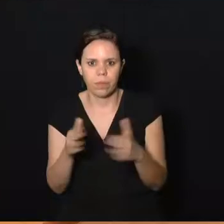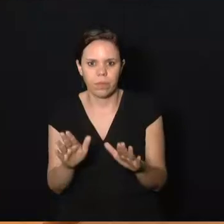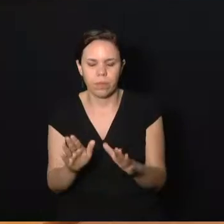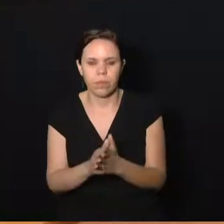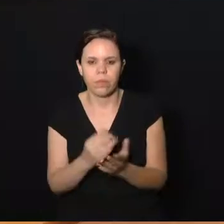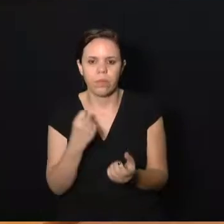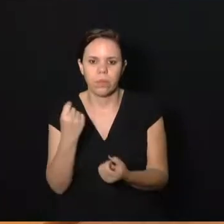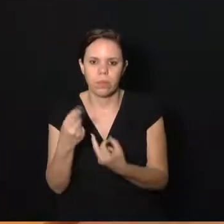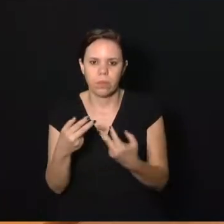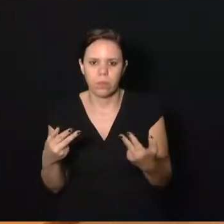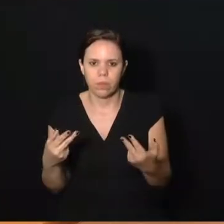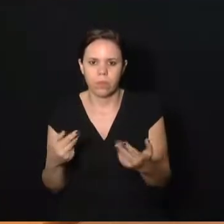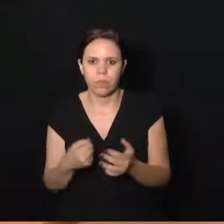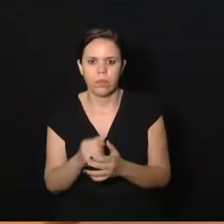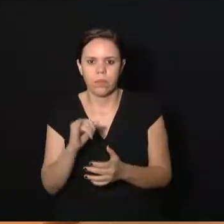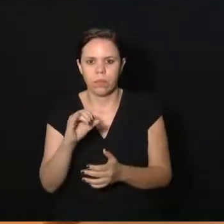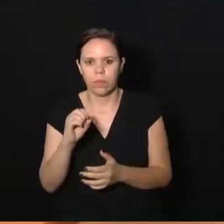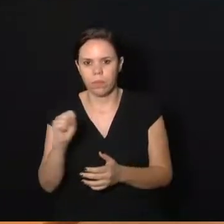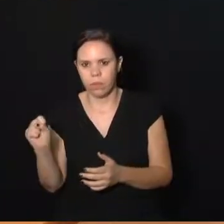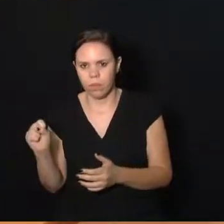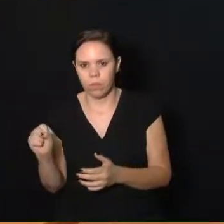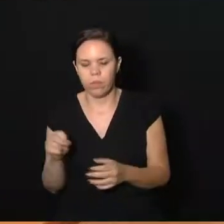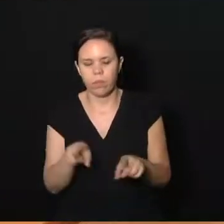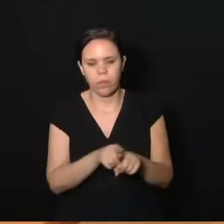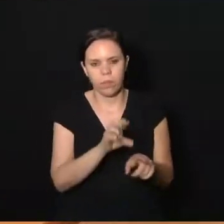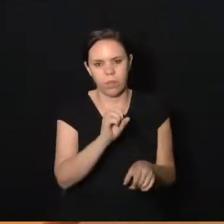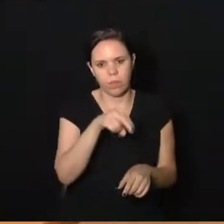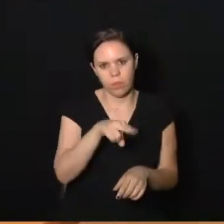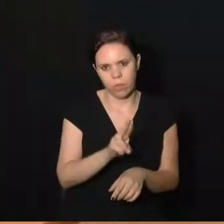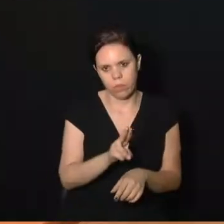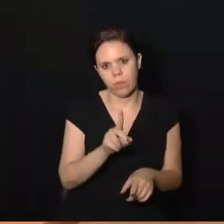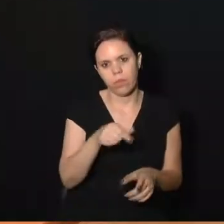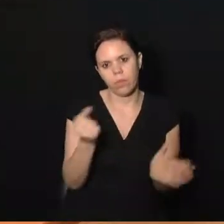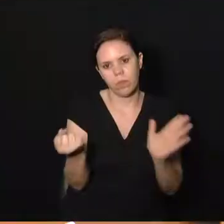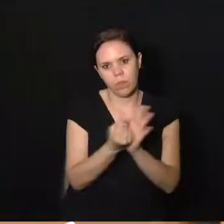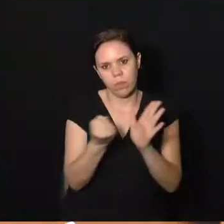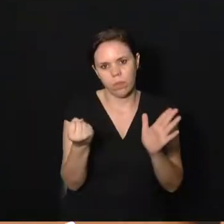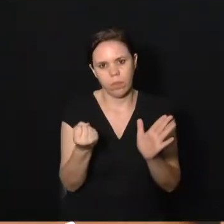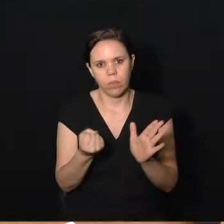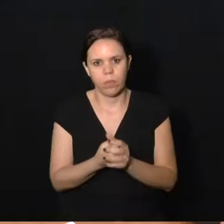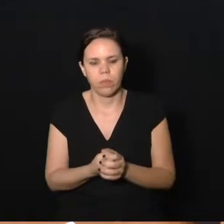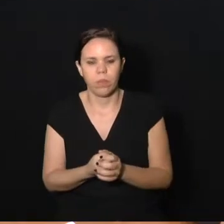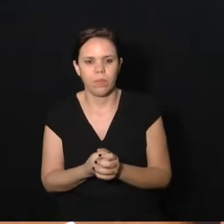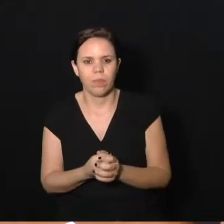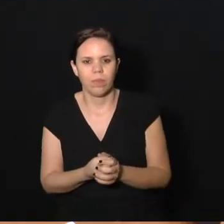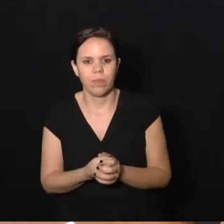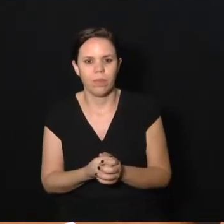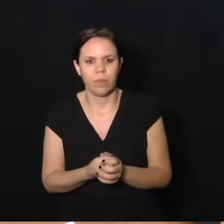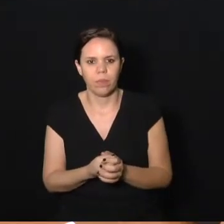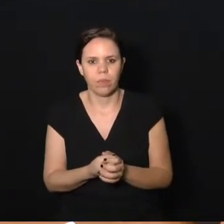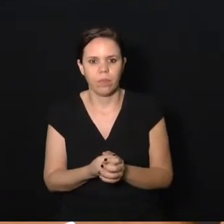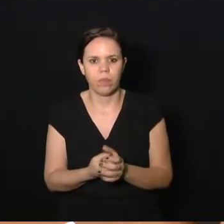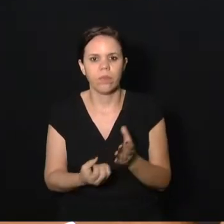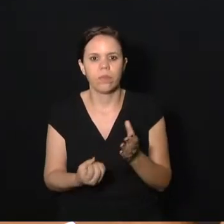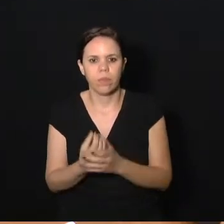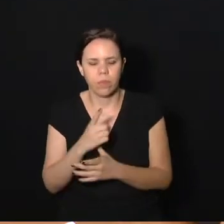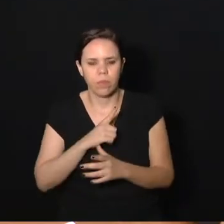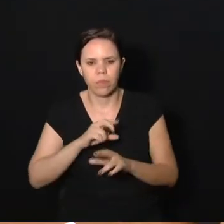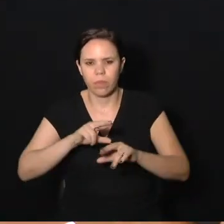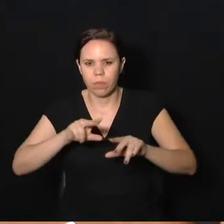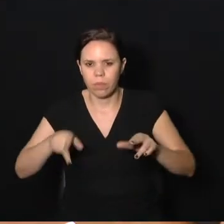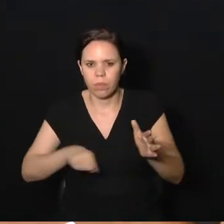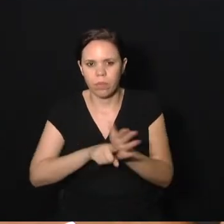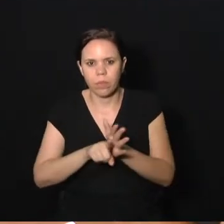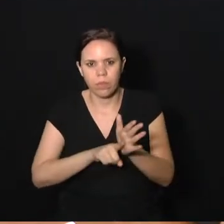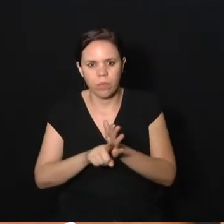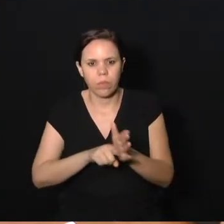dos indicadores da ISO e da ONU também, que isso é marcado... Por que a gente tem indicadores? Porque houve todo um estudo para saber